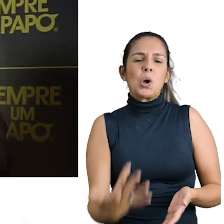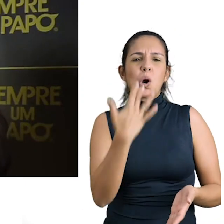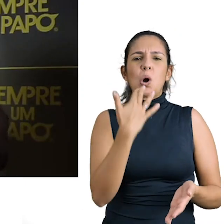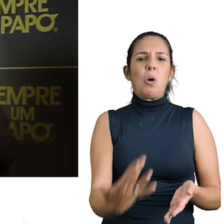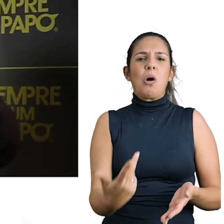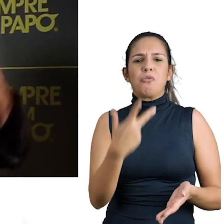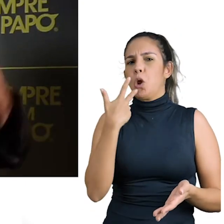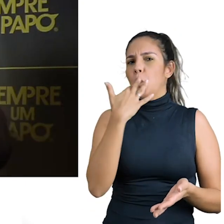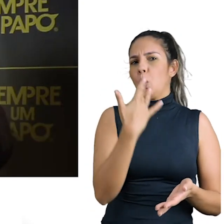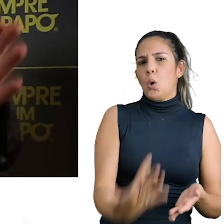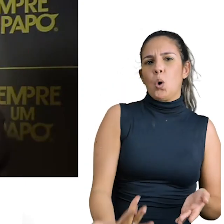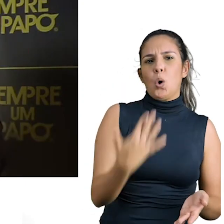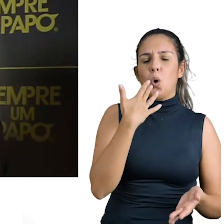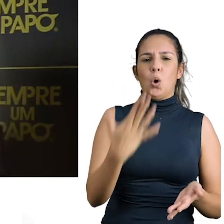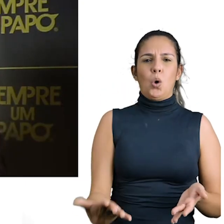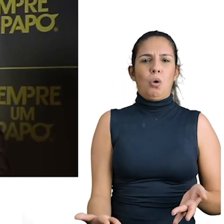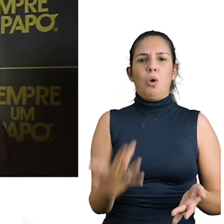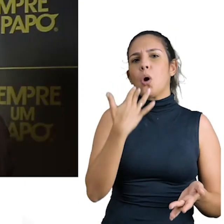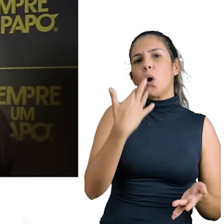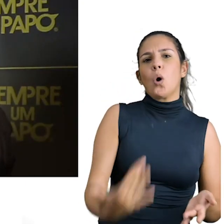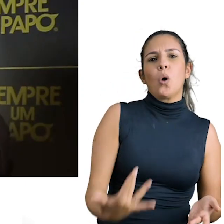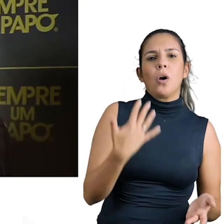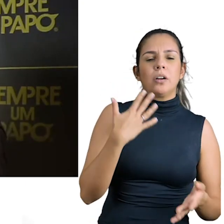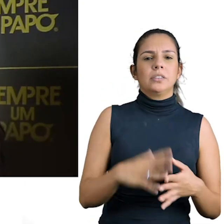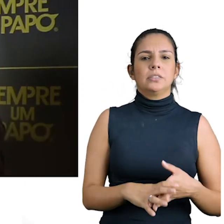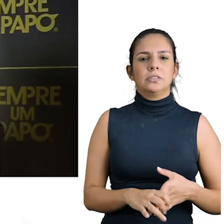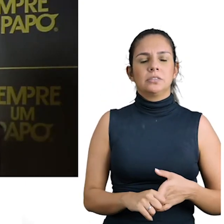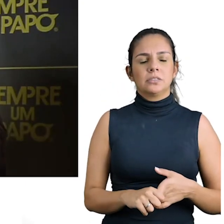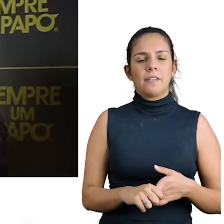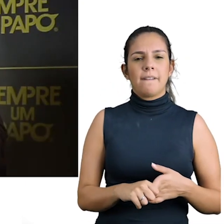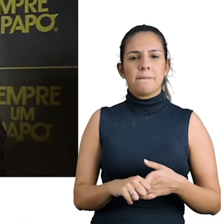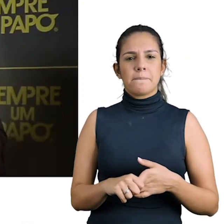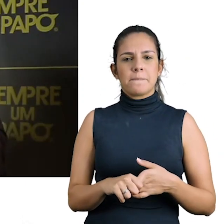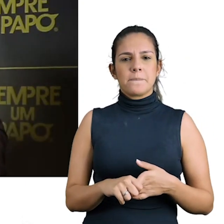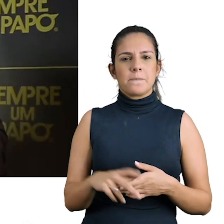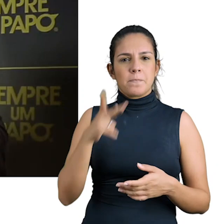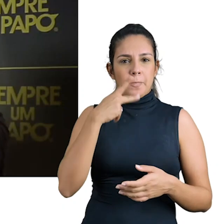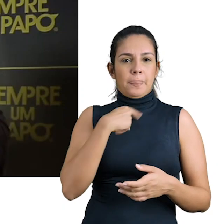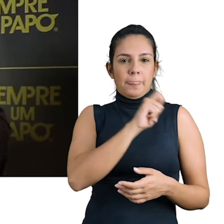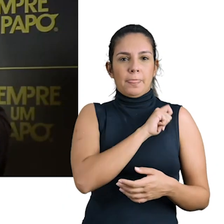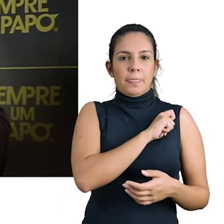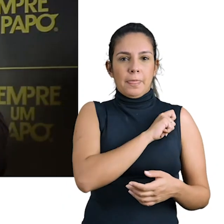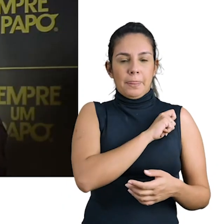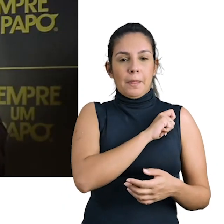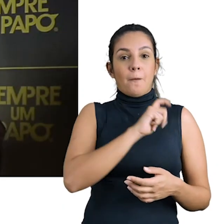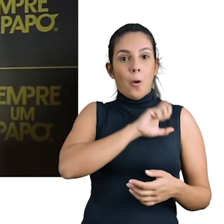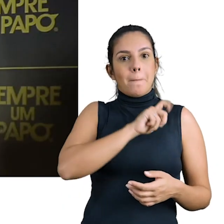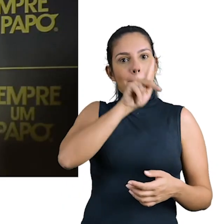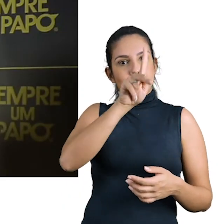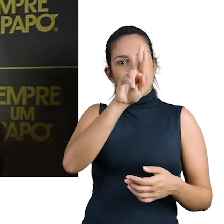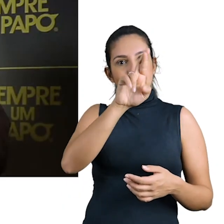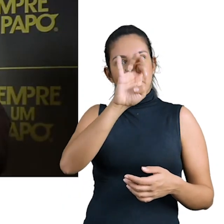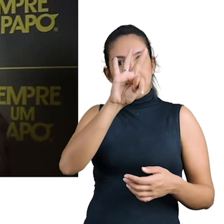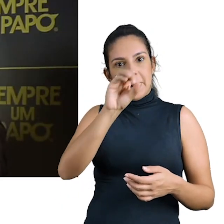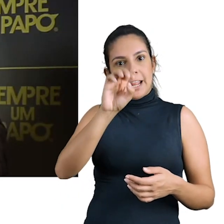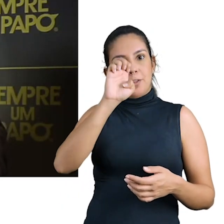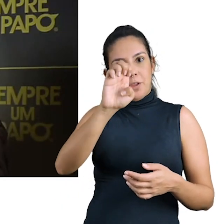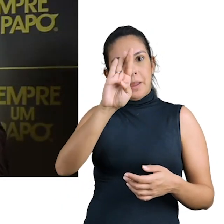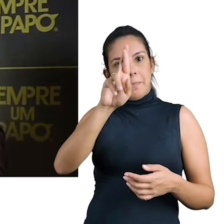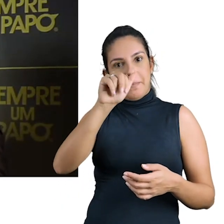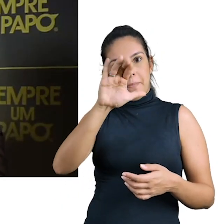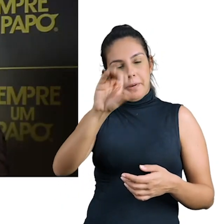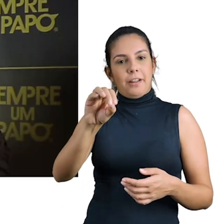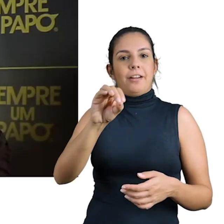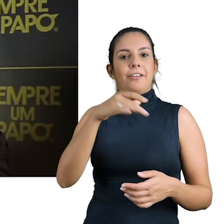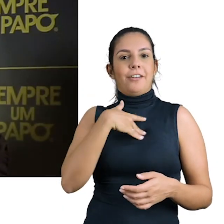coisa complicada. Para ilustrar uma coisa, eu falo de uma cor. Entendeu? Principalmente eu que sou atleticano, eu adoro preto e branco. É